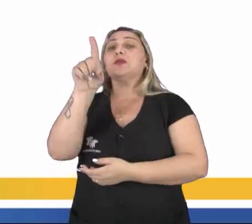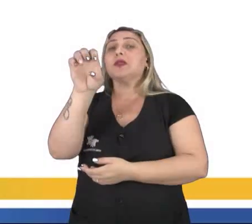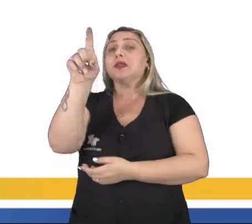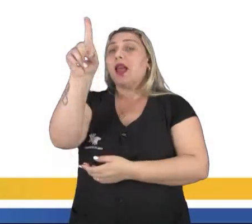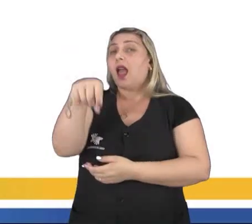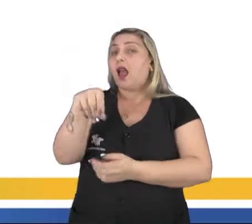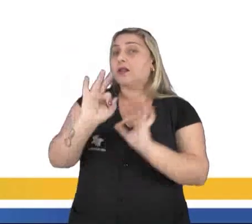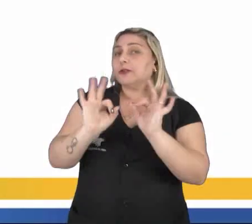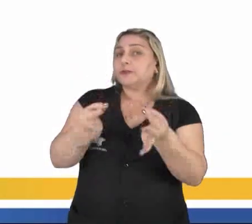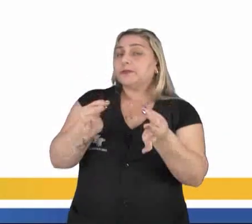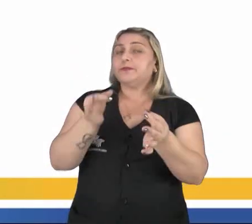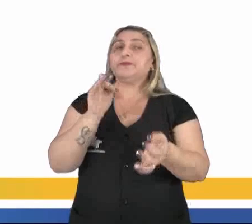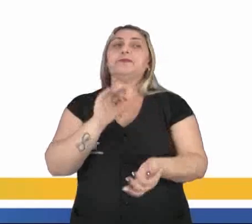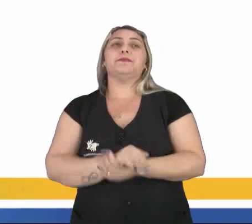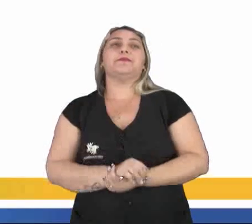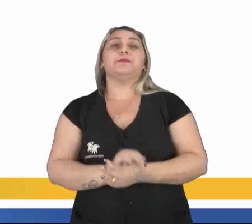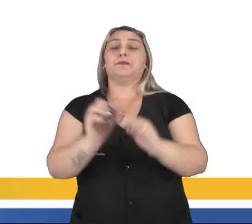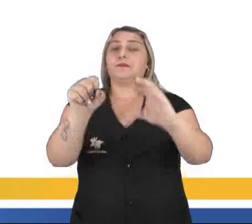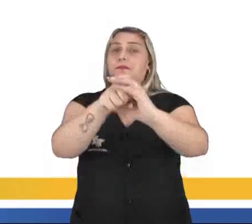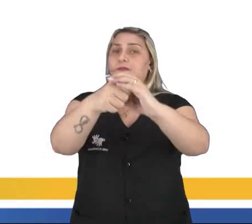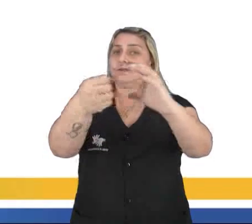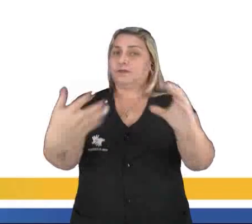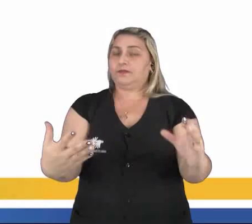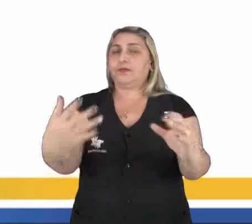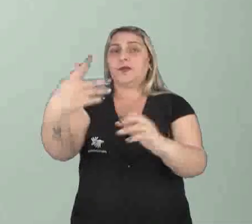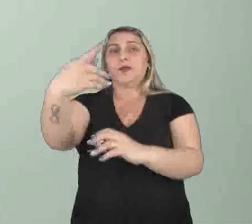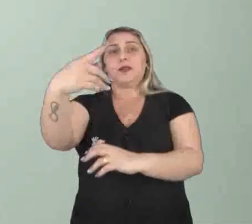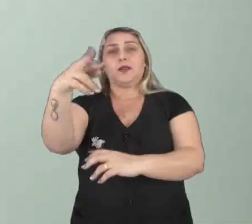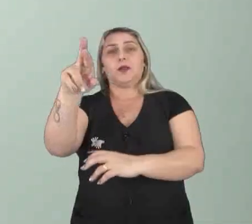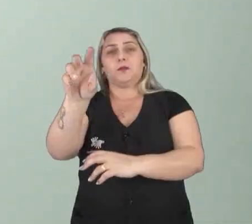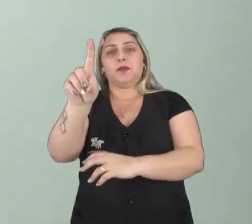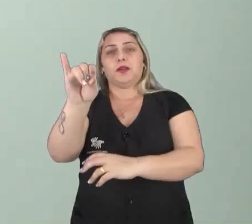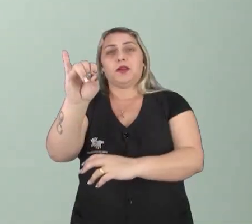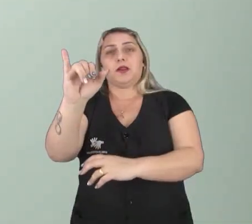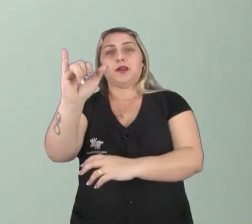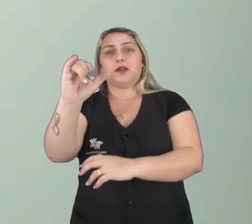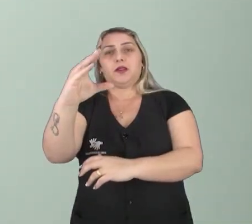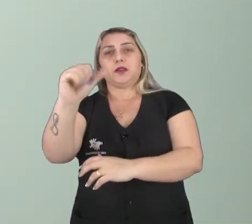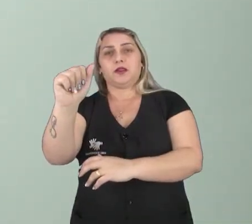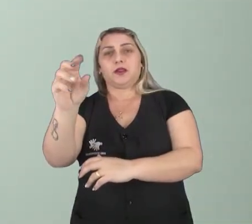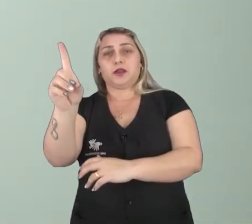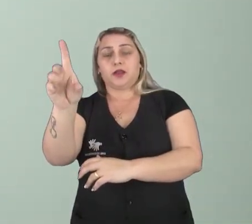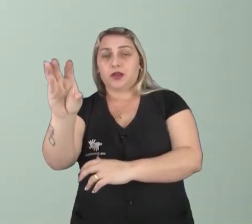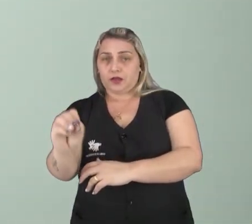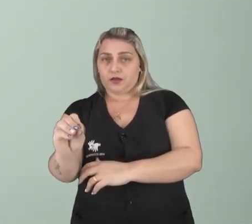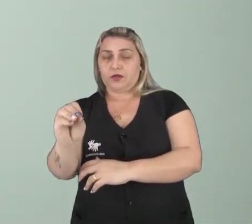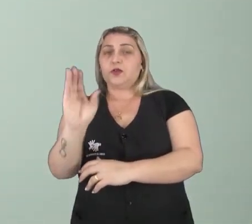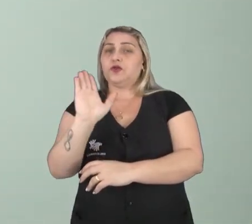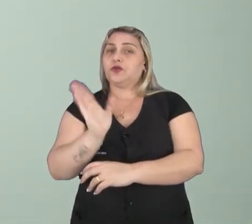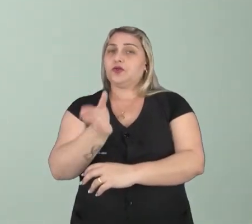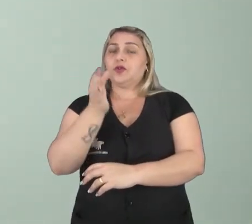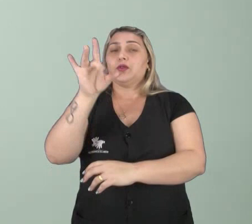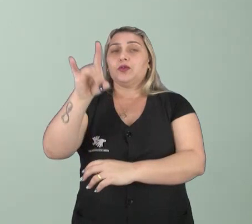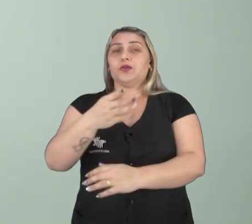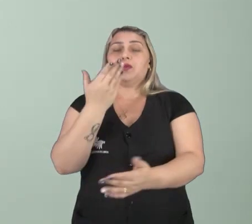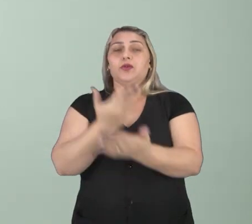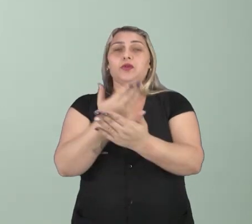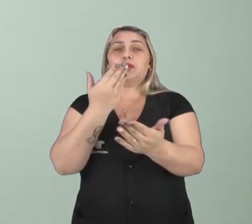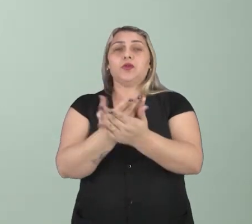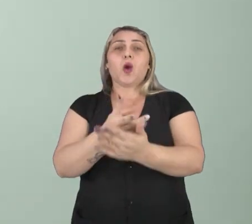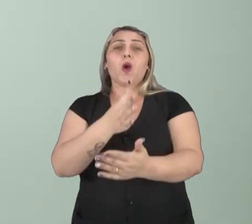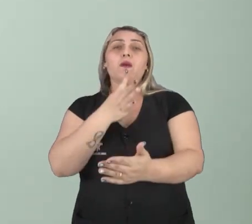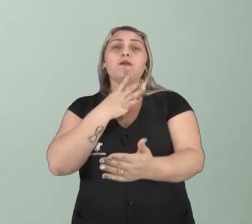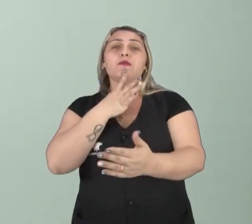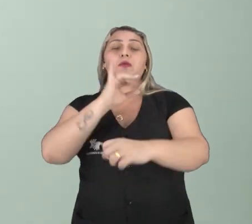tá certo? Essa é uma característica. O predicado, como eu já havia falado nas últimas aulas, nós identificamos o